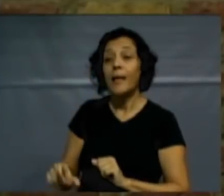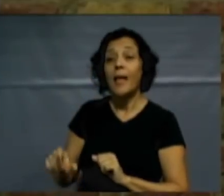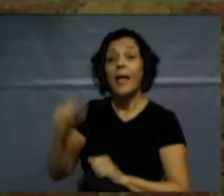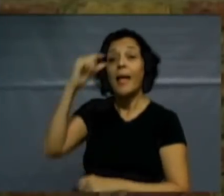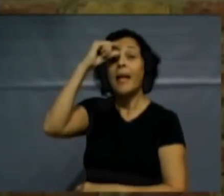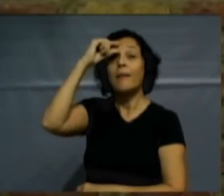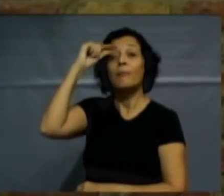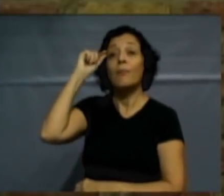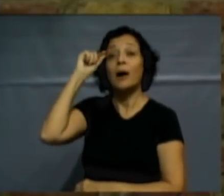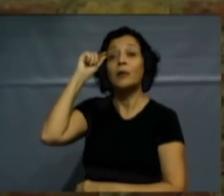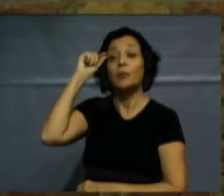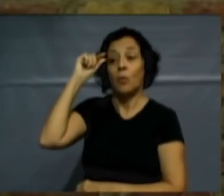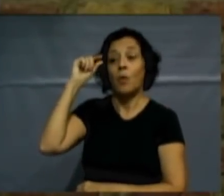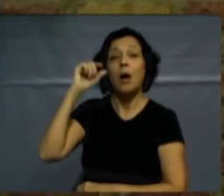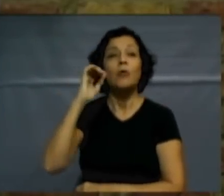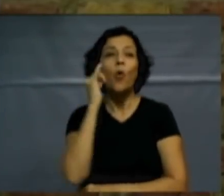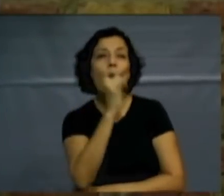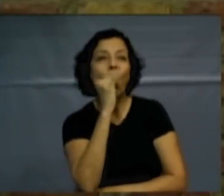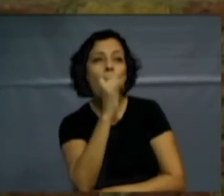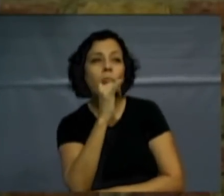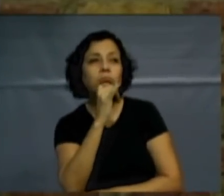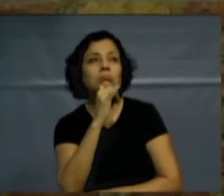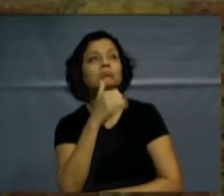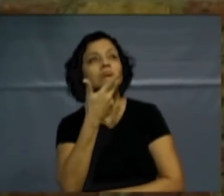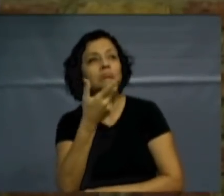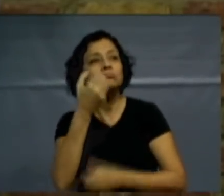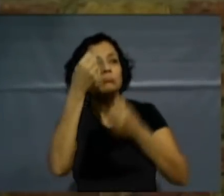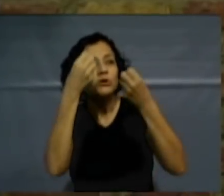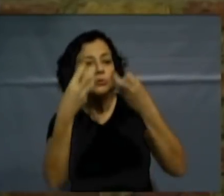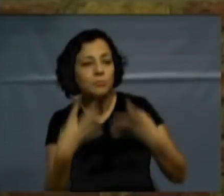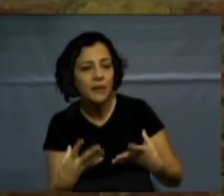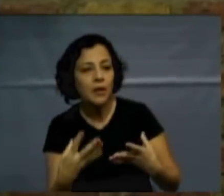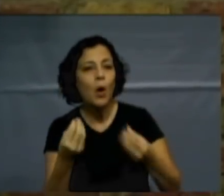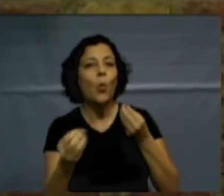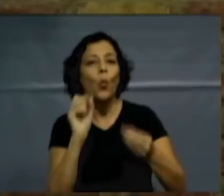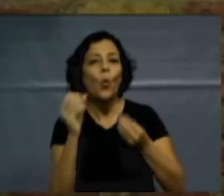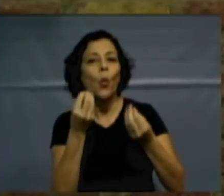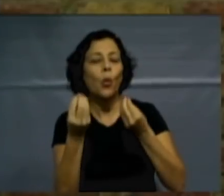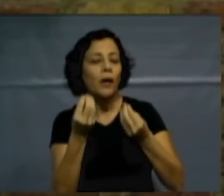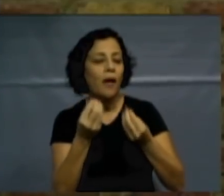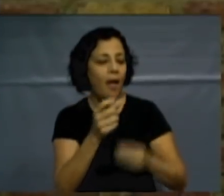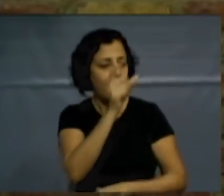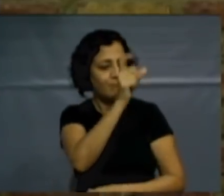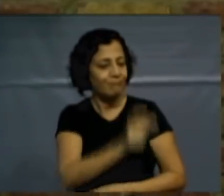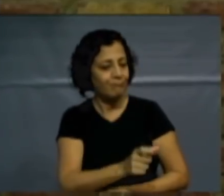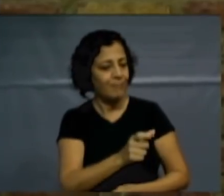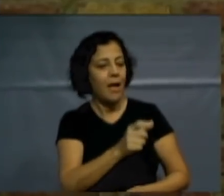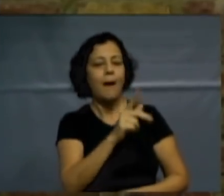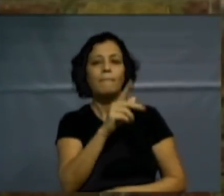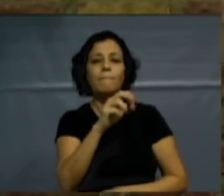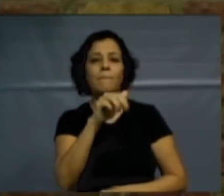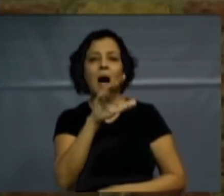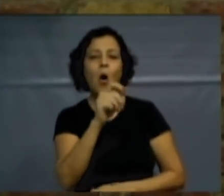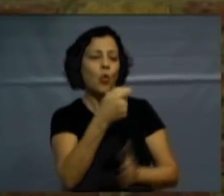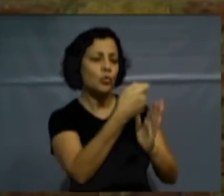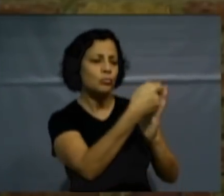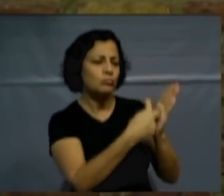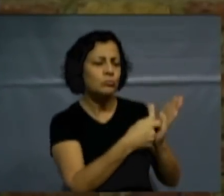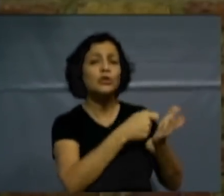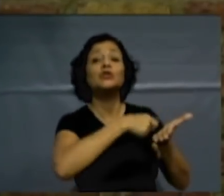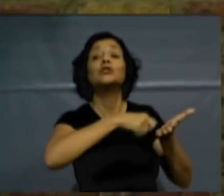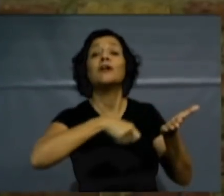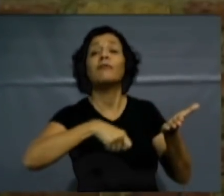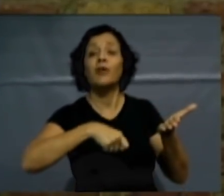está disponibilizado. Então, para que o quê? Quem quiser se aprofundar nesse estudo, compra essa obra. Porque foi muito interessante,